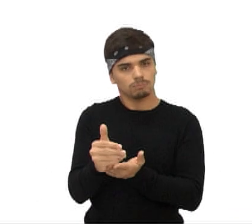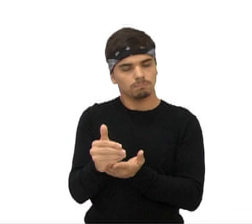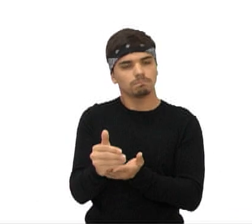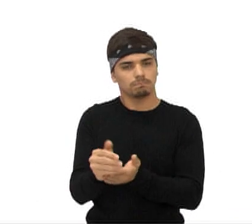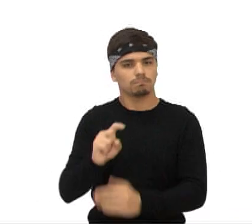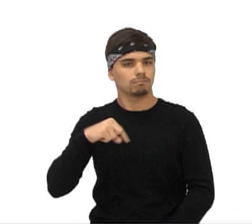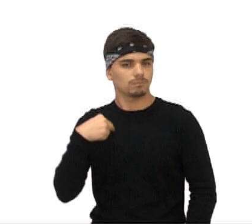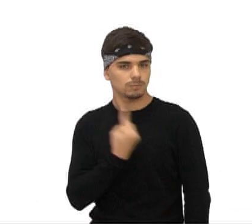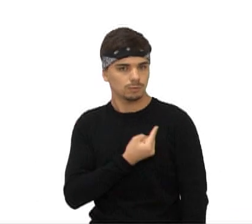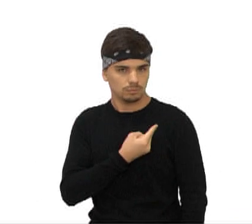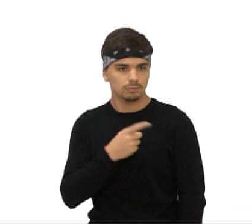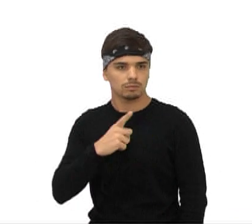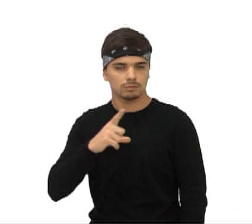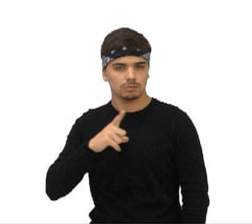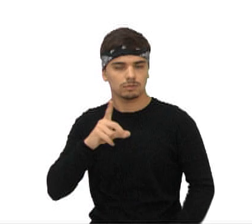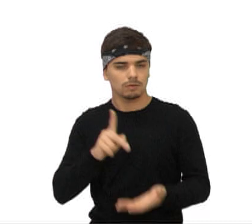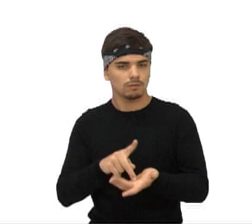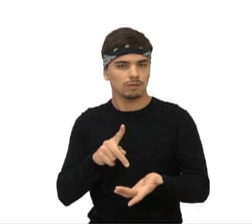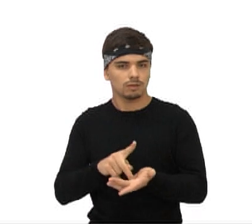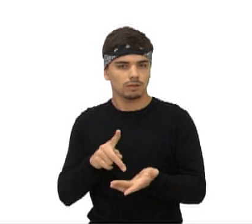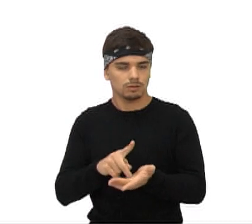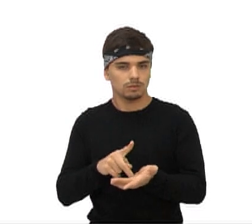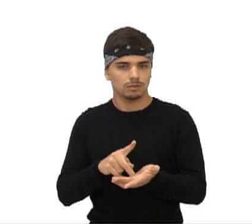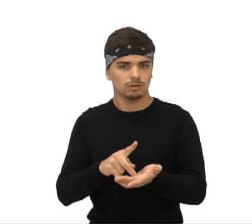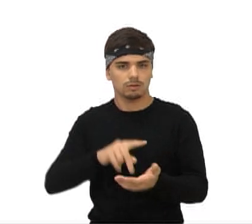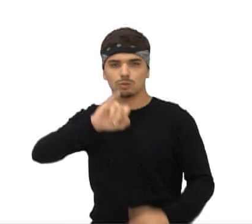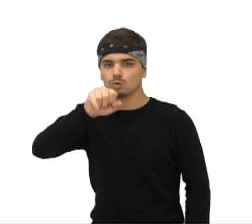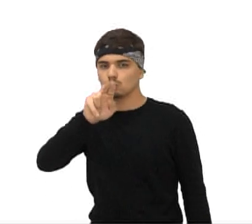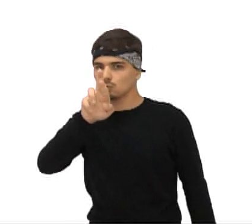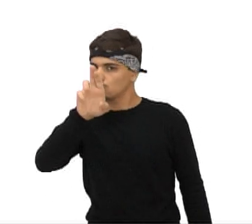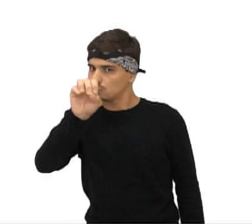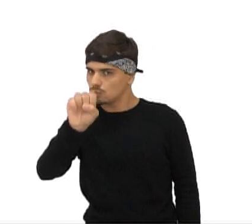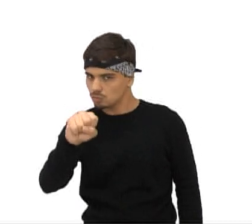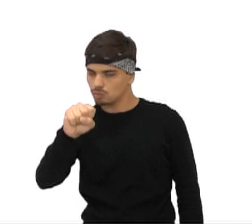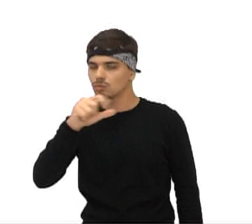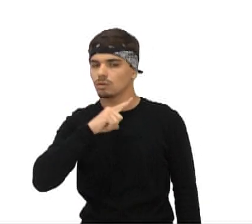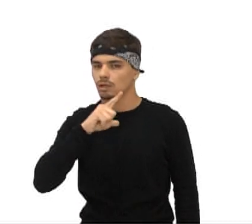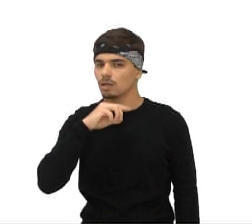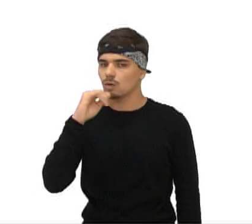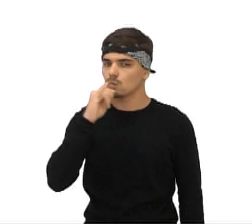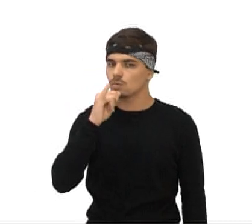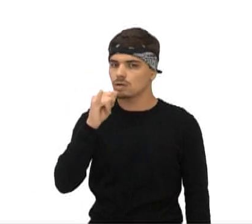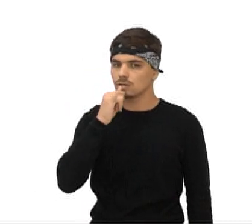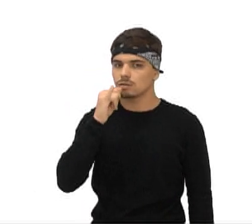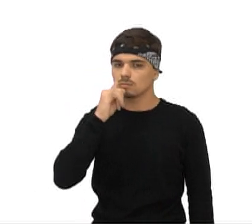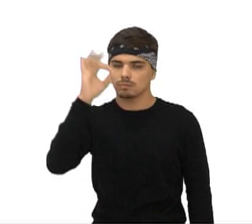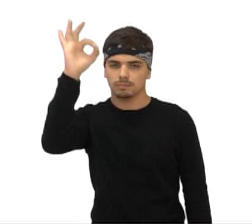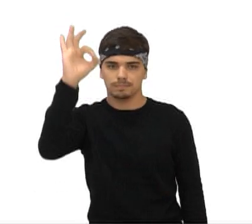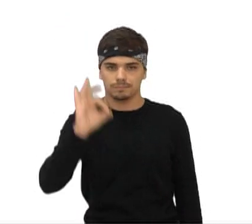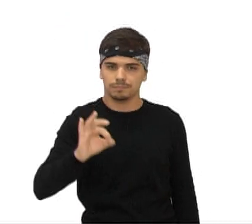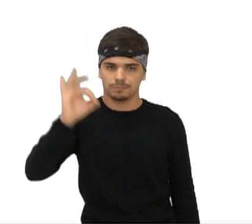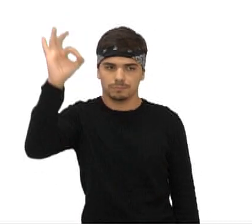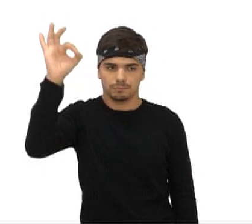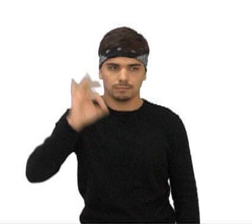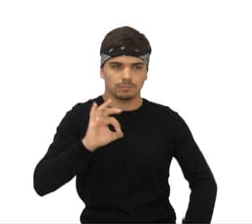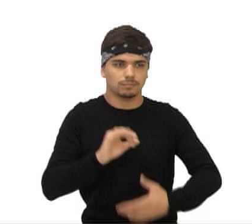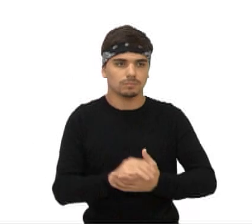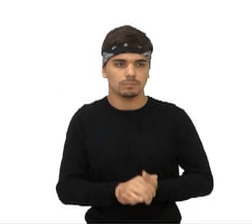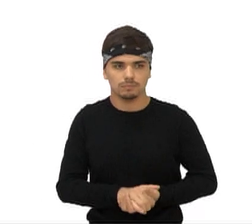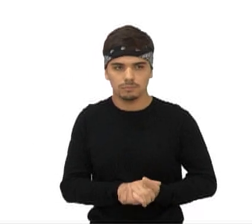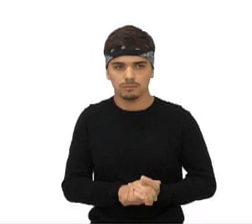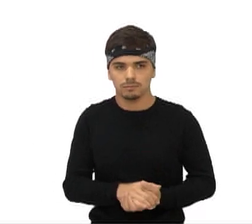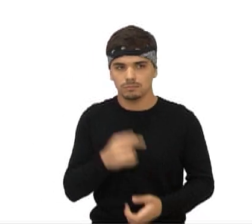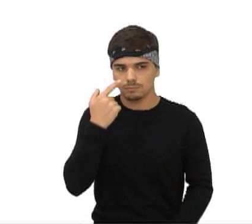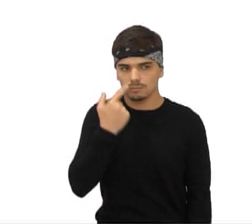vai, né, começarmos realmente com juros, a gente vai ver um exemplo de porcentagem. Então, veja